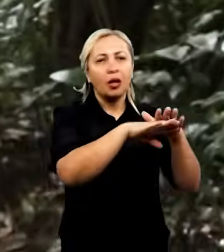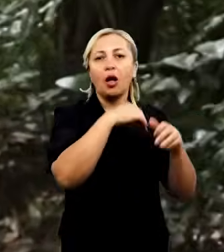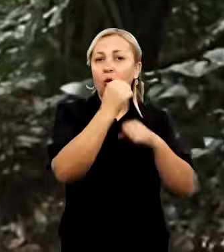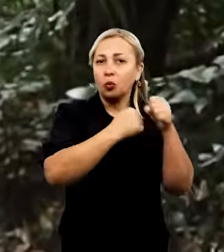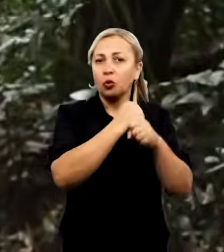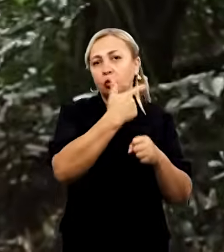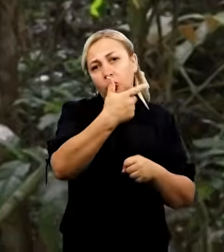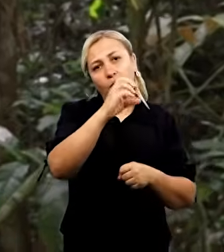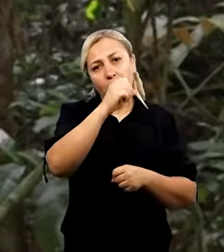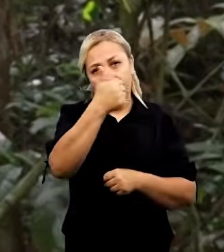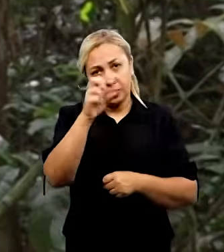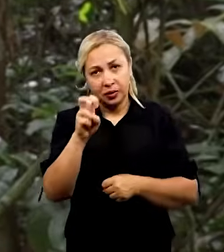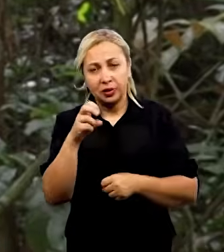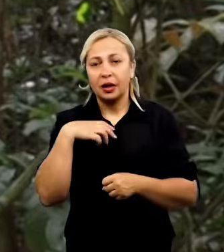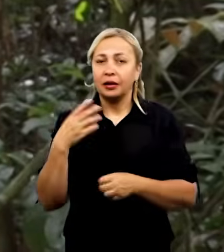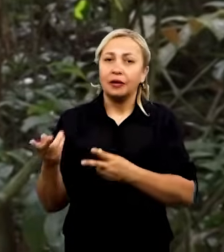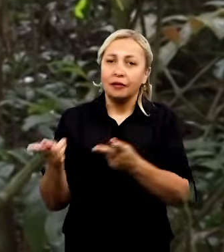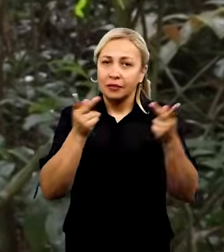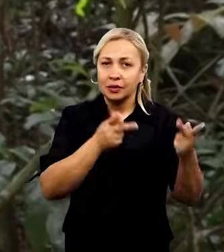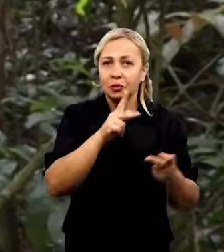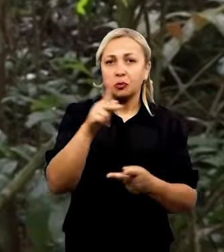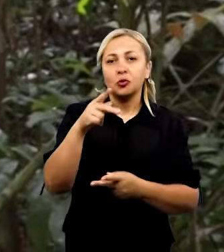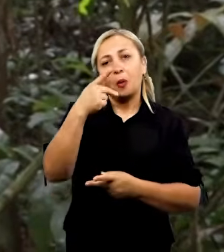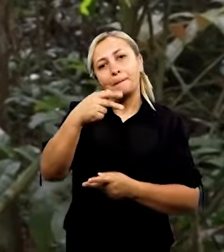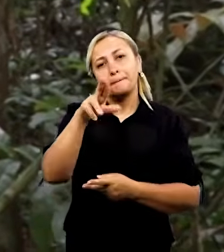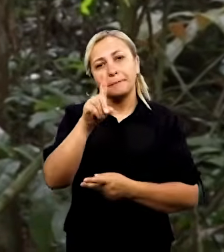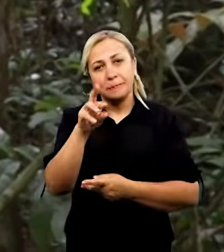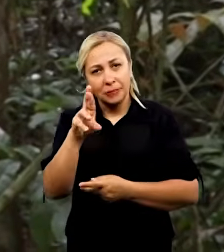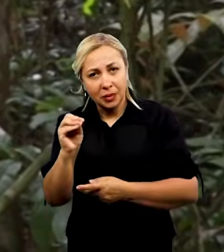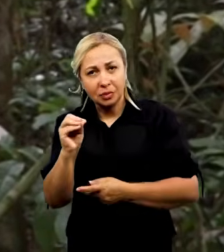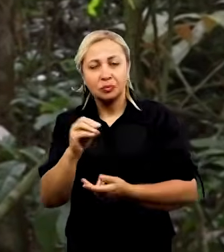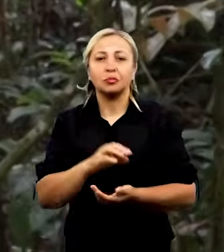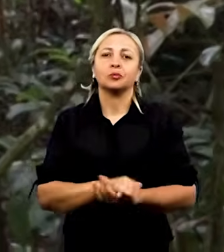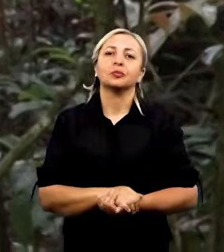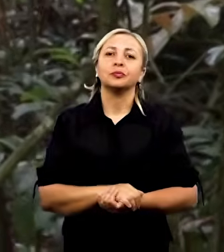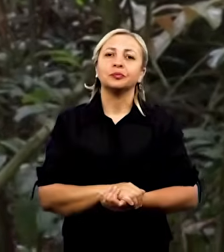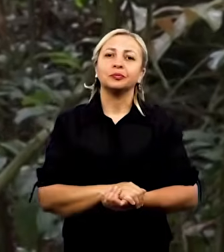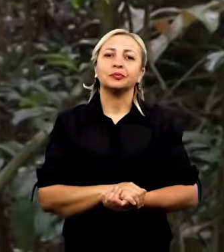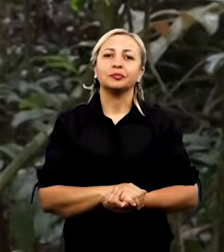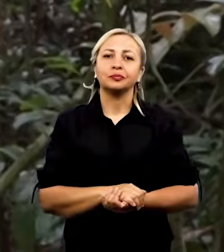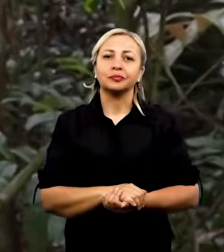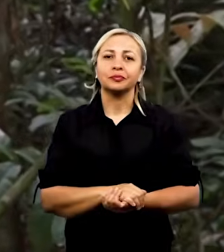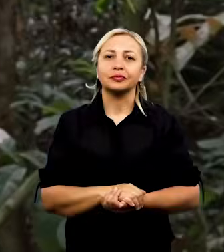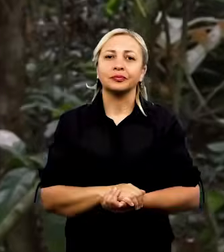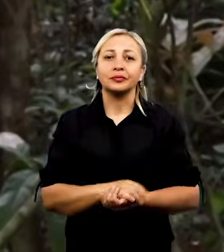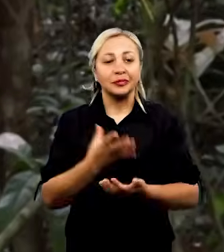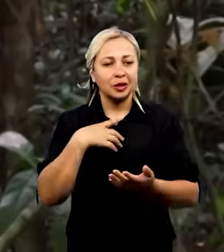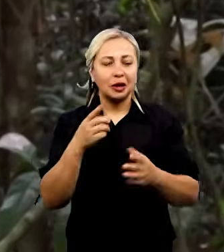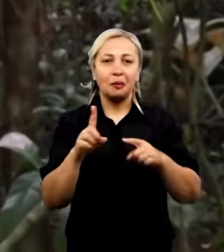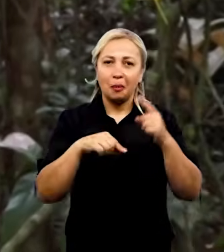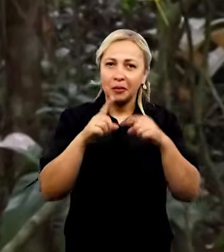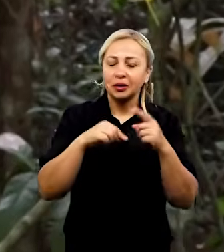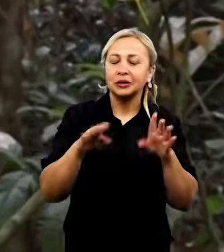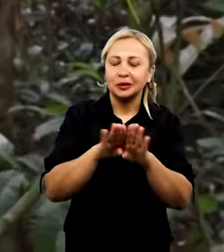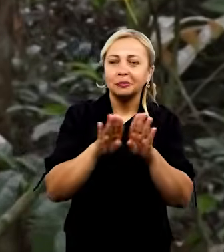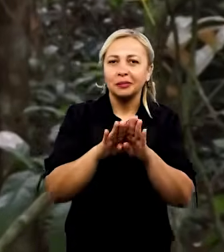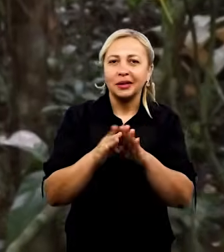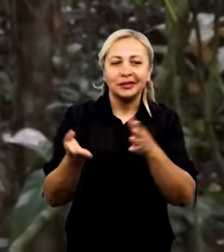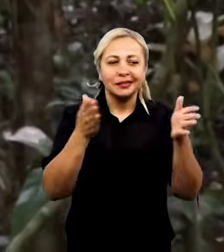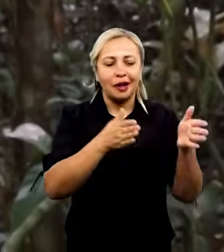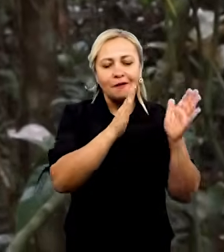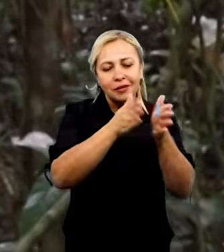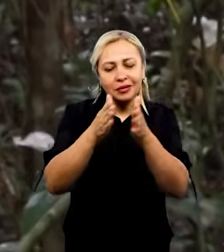frutificadas e depositei no herbário. Em 2015 a gente teve a visita do professor Pedro Fiaschi, coletou material para DNA, fez sequenciamento, fez